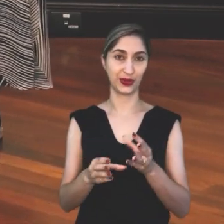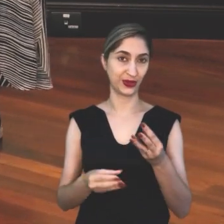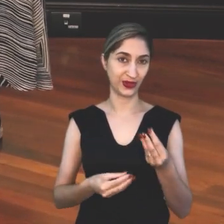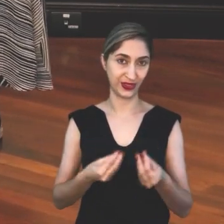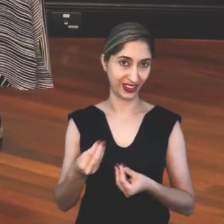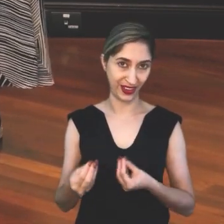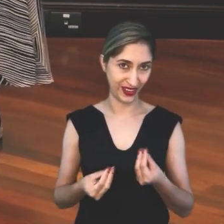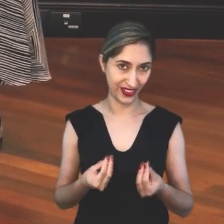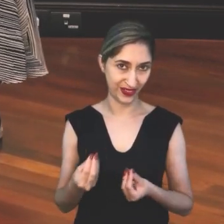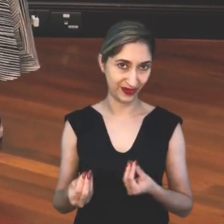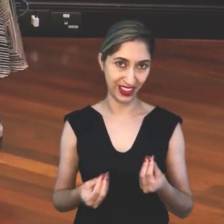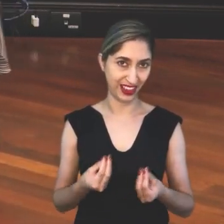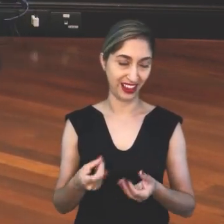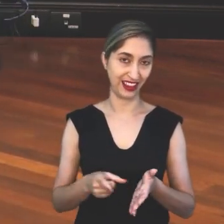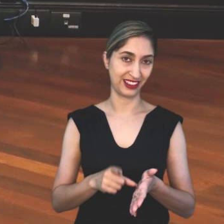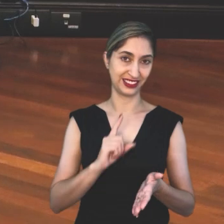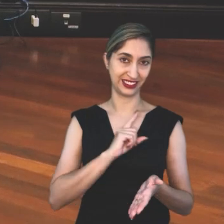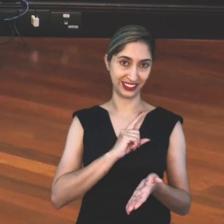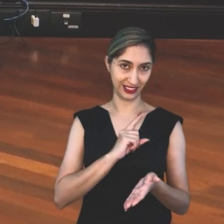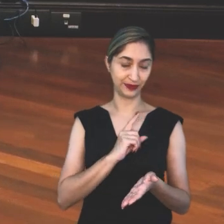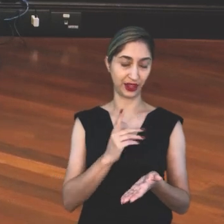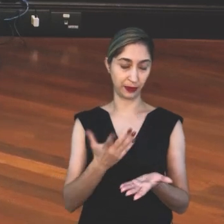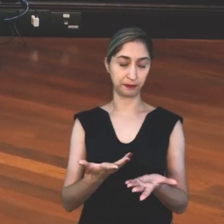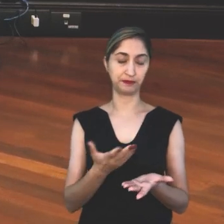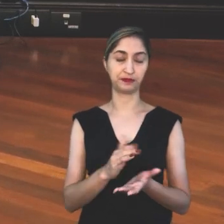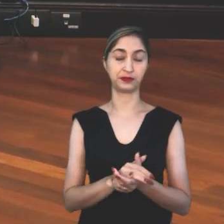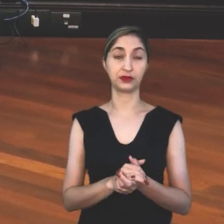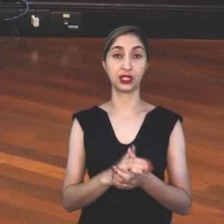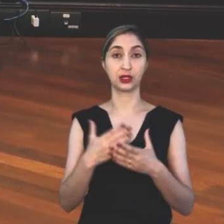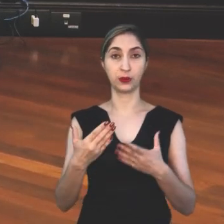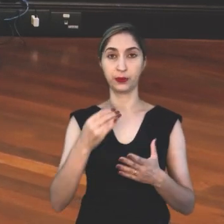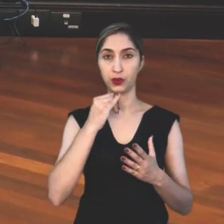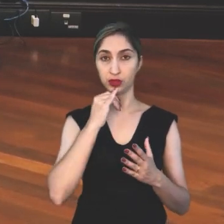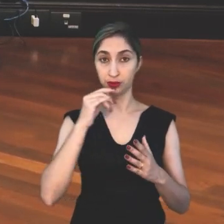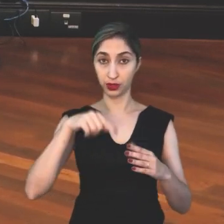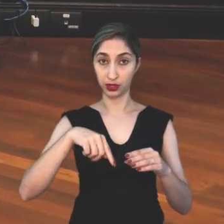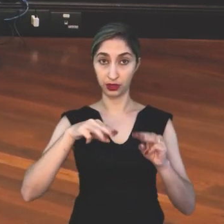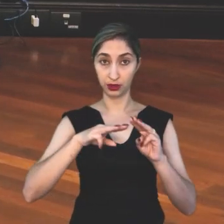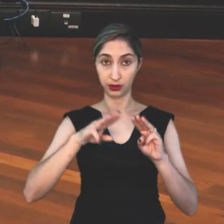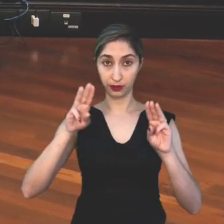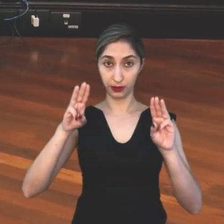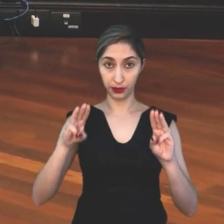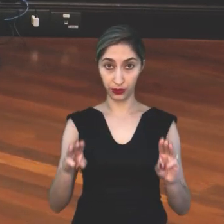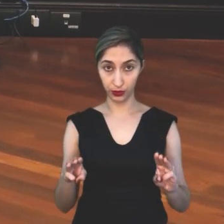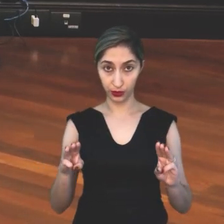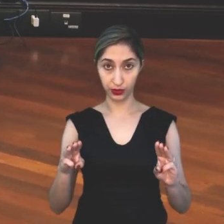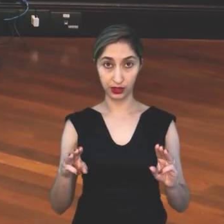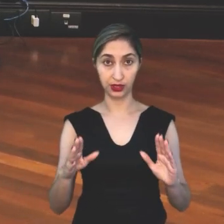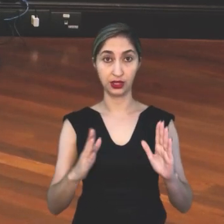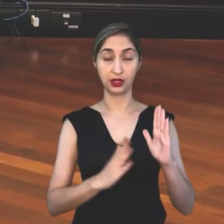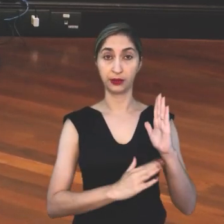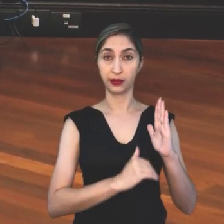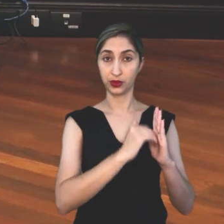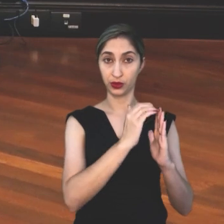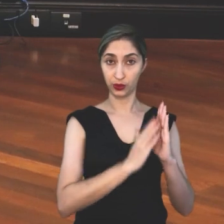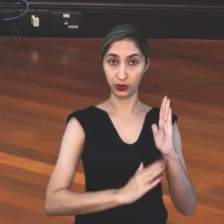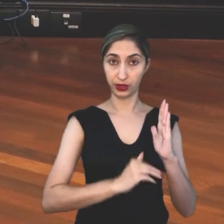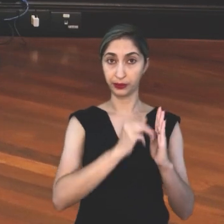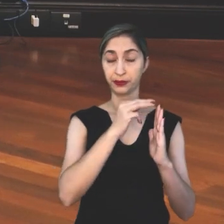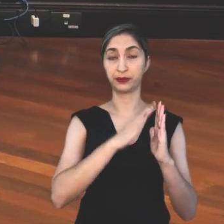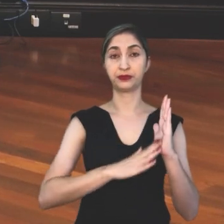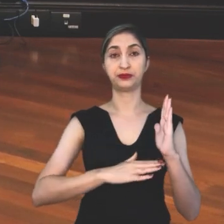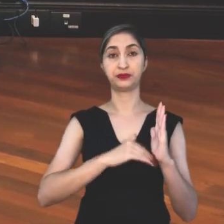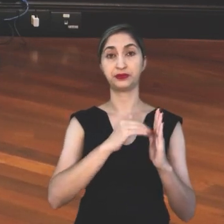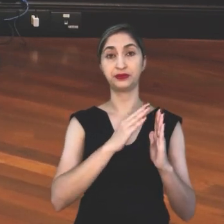que não vem pronto, você tem como você fazer. Igual uma coisa que as crianças ficam focadas, que a gente brinca de falar. A tinta que a gente pinta esse museu, que o museu,